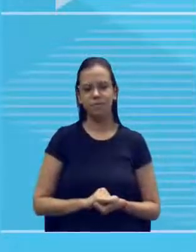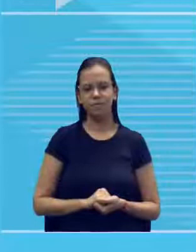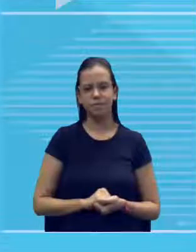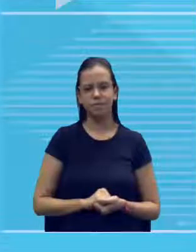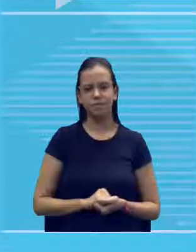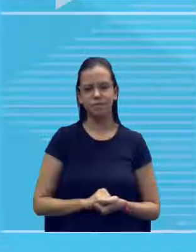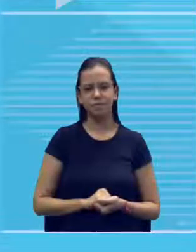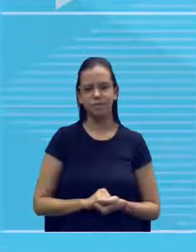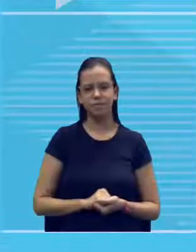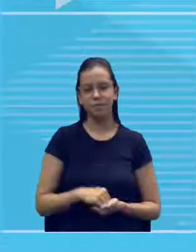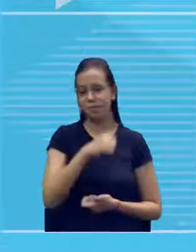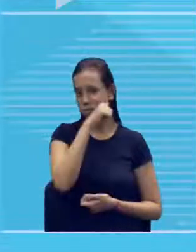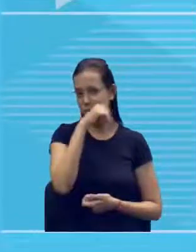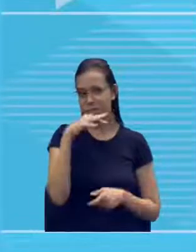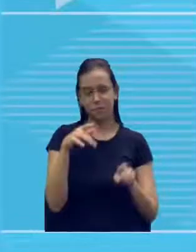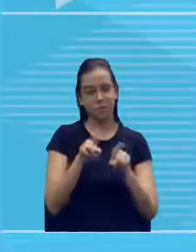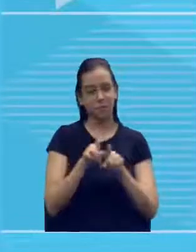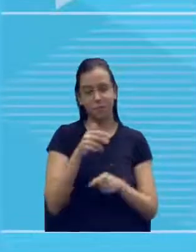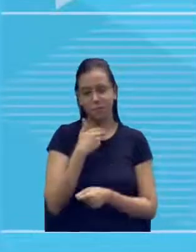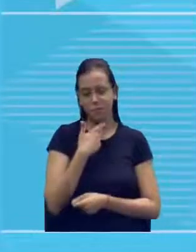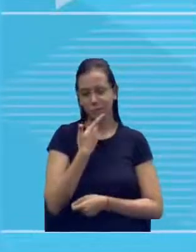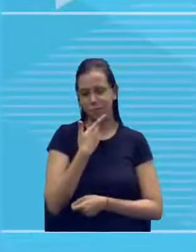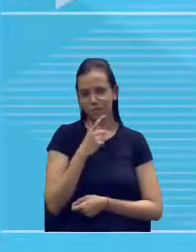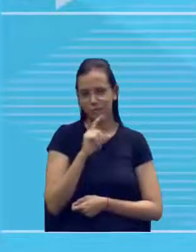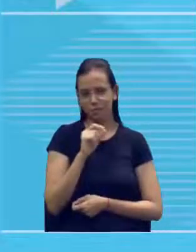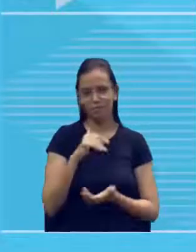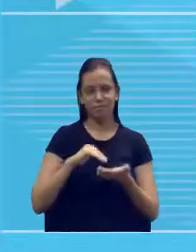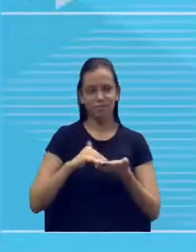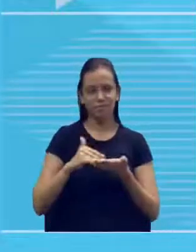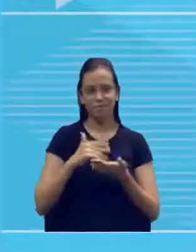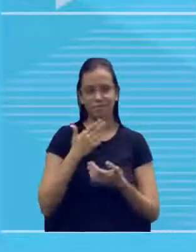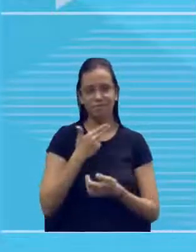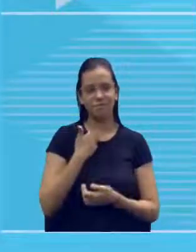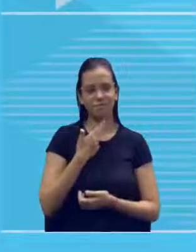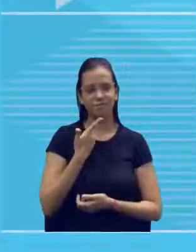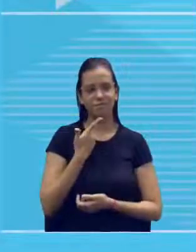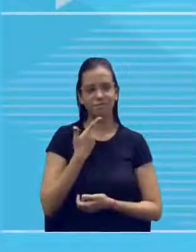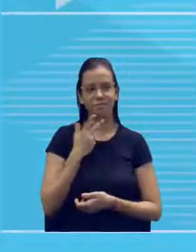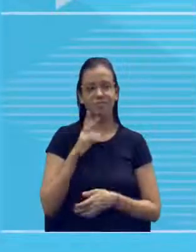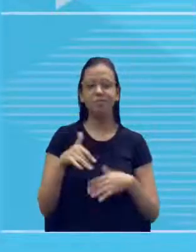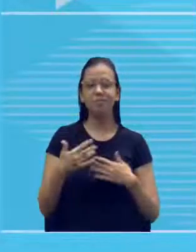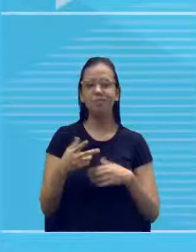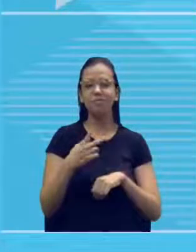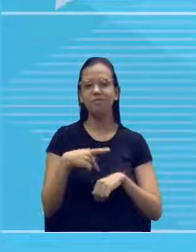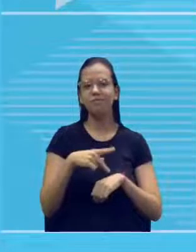Andressa, não pode passar pesca, Andressa. E aí, gente, lá no Egito?